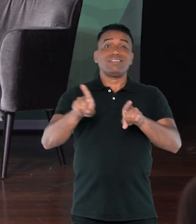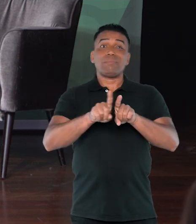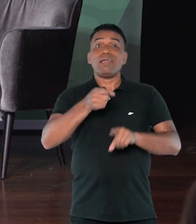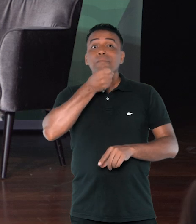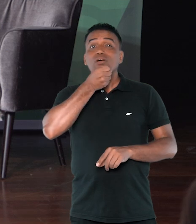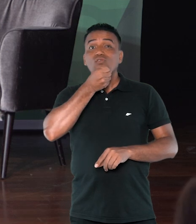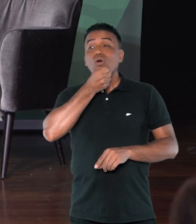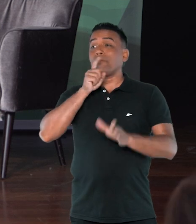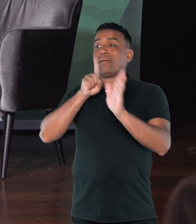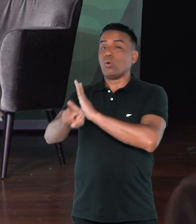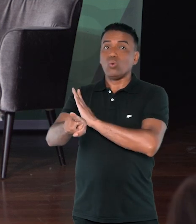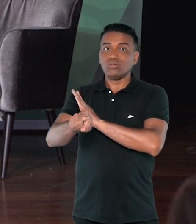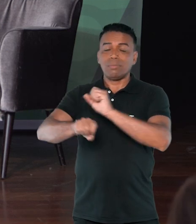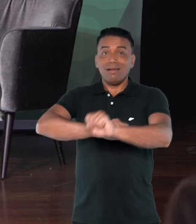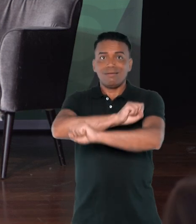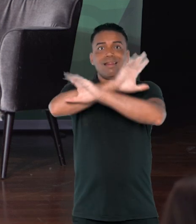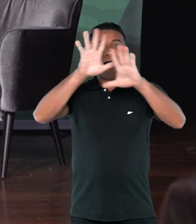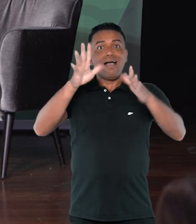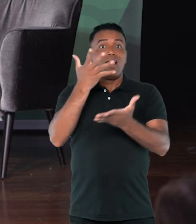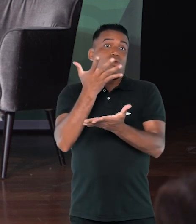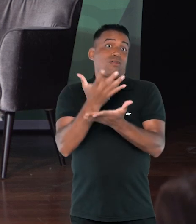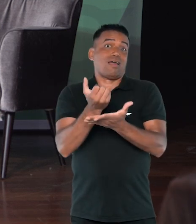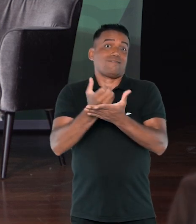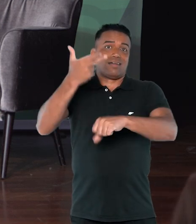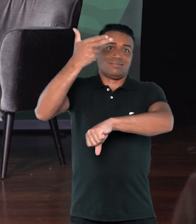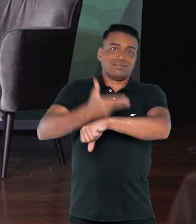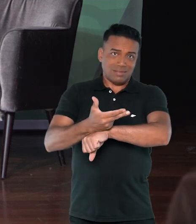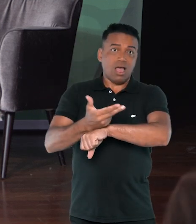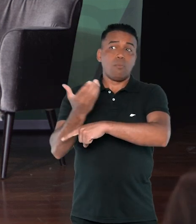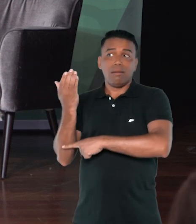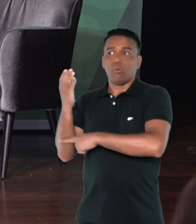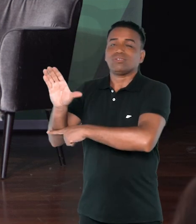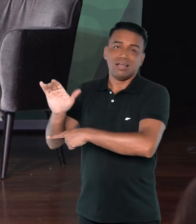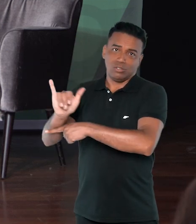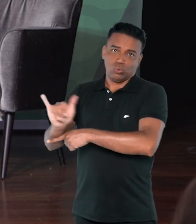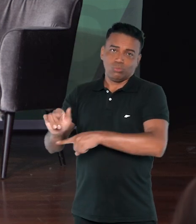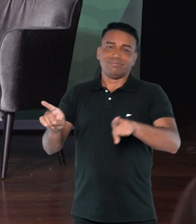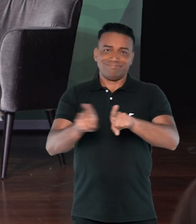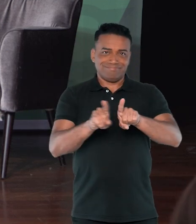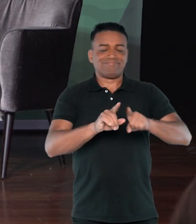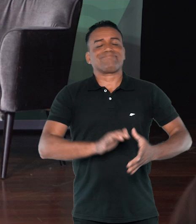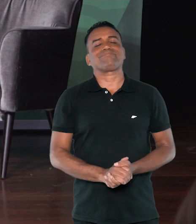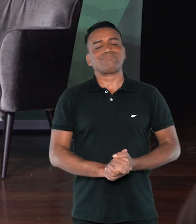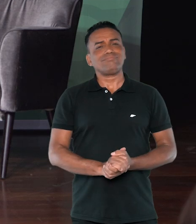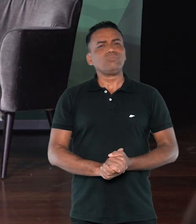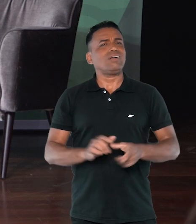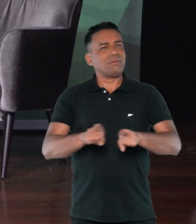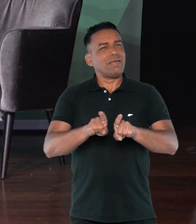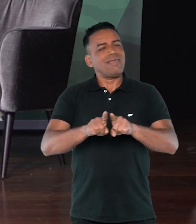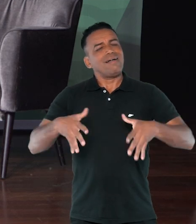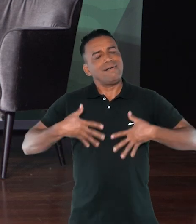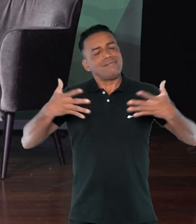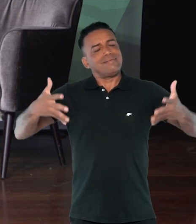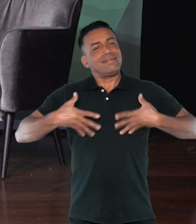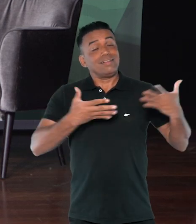microfone para fazer pergunta, para que ela saia no programa do YouTube também. E hoje a gente tem a